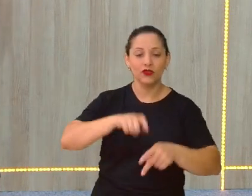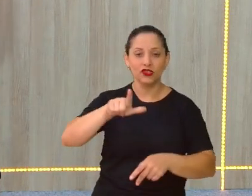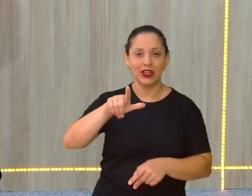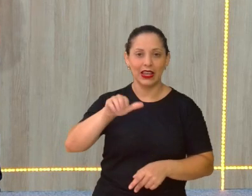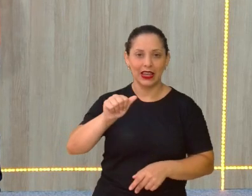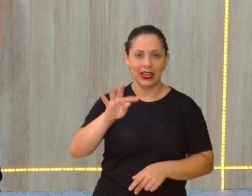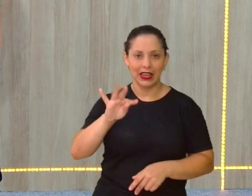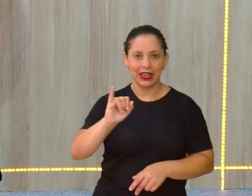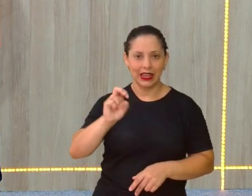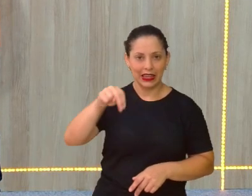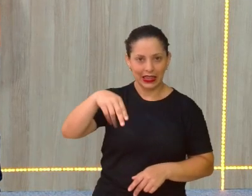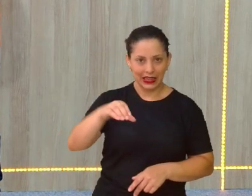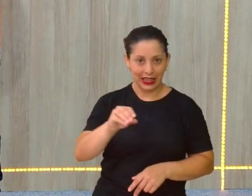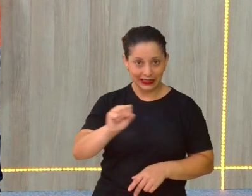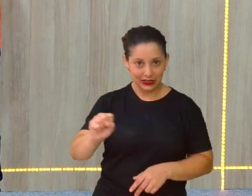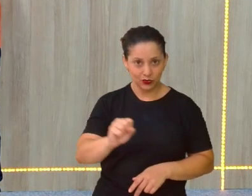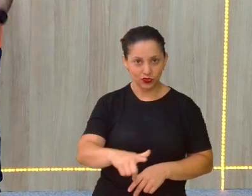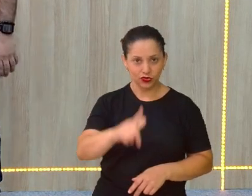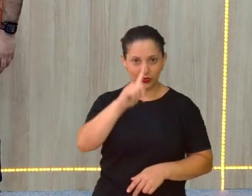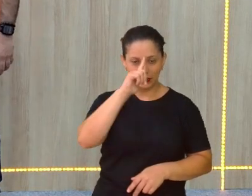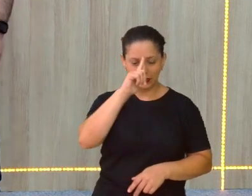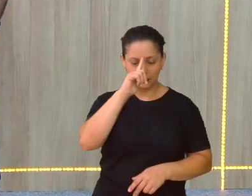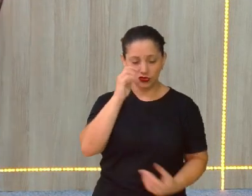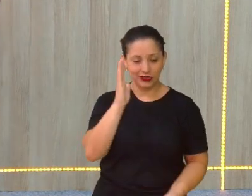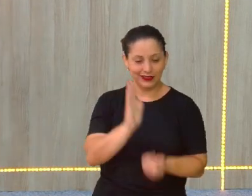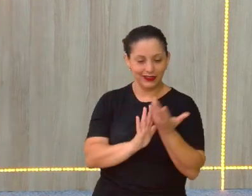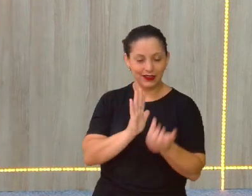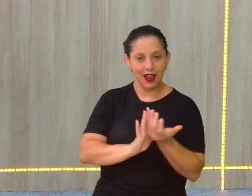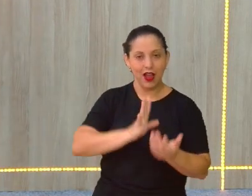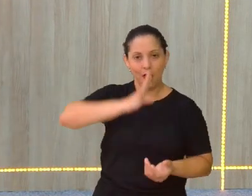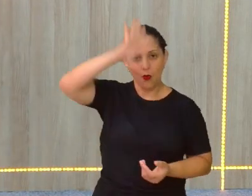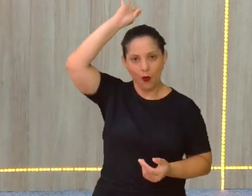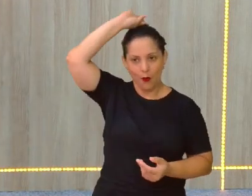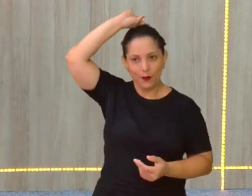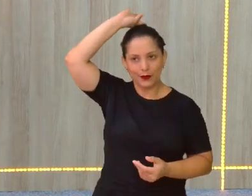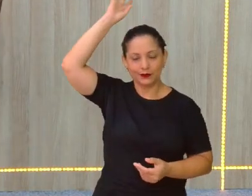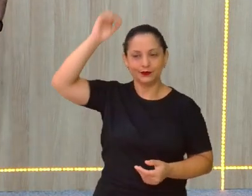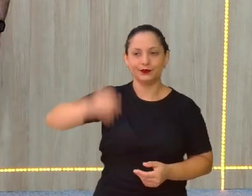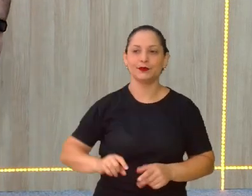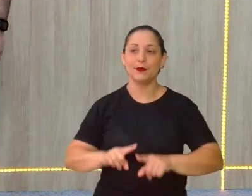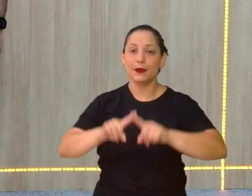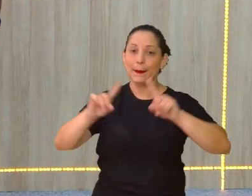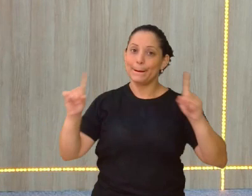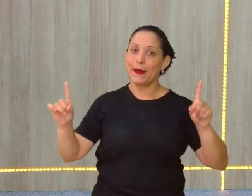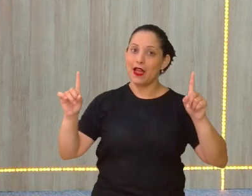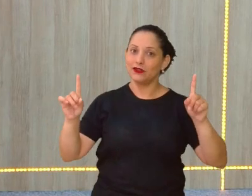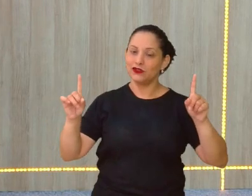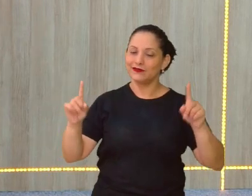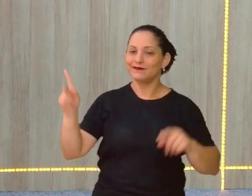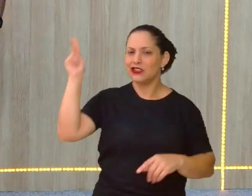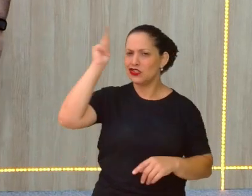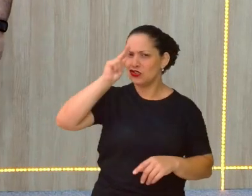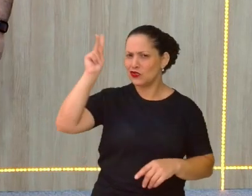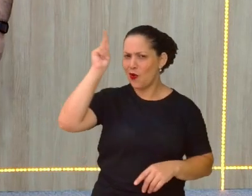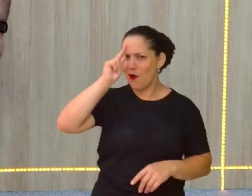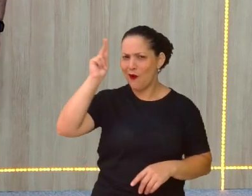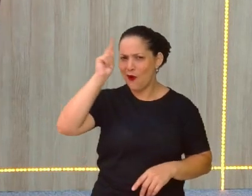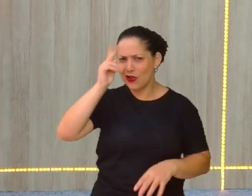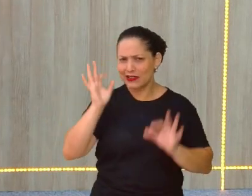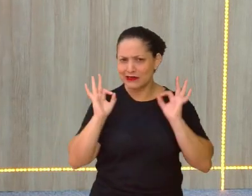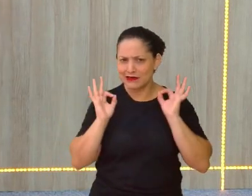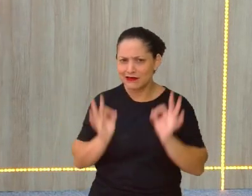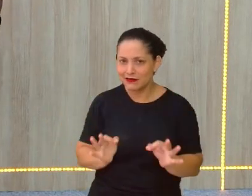eles teriam fundado a cidade de Roma. Mas a história, né, mais contada, que